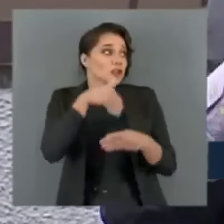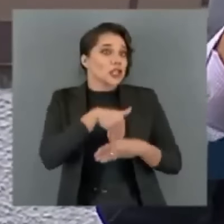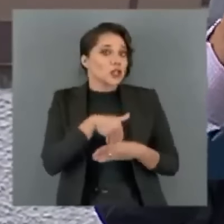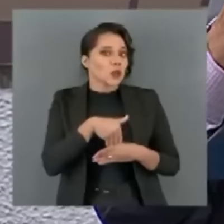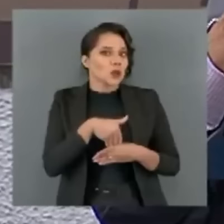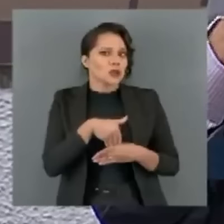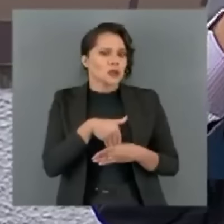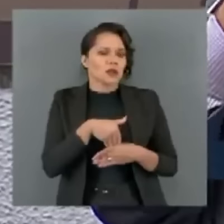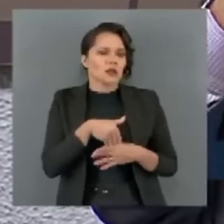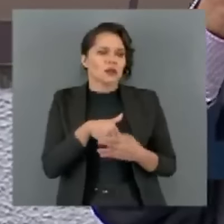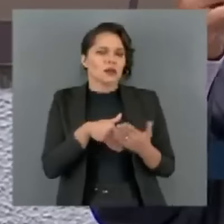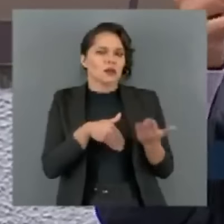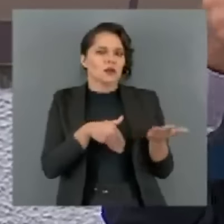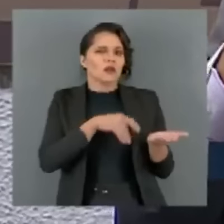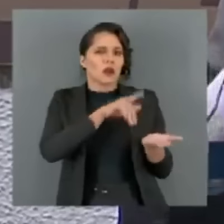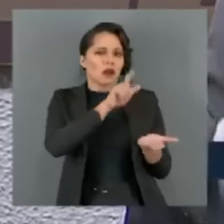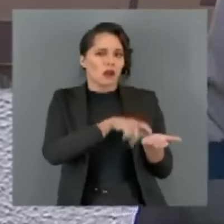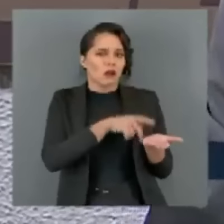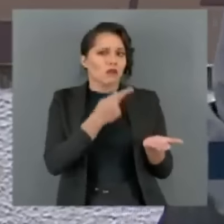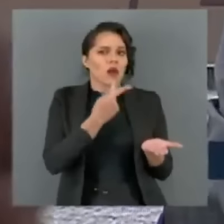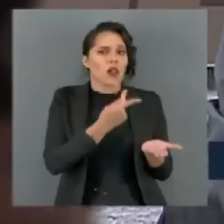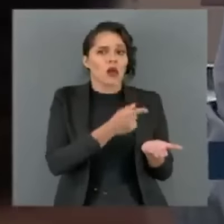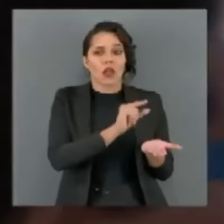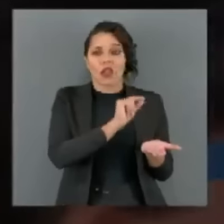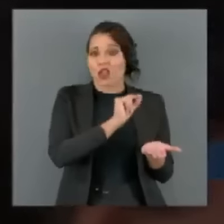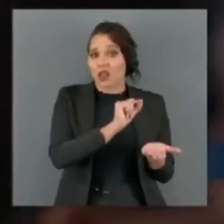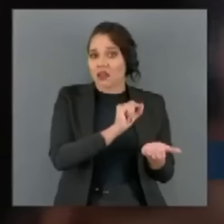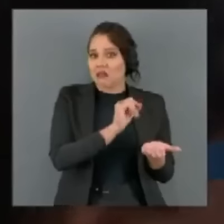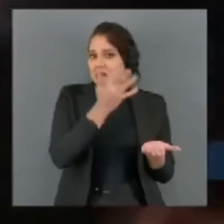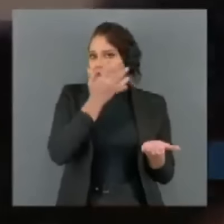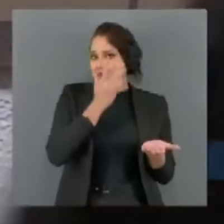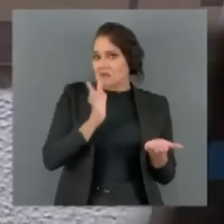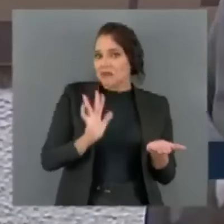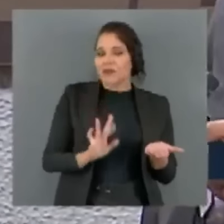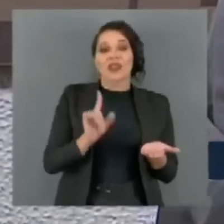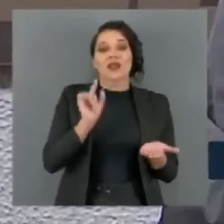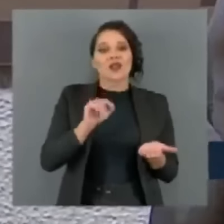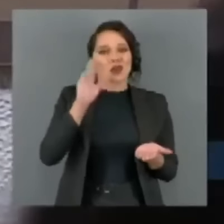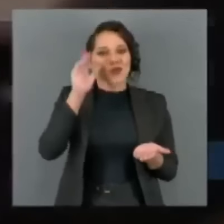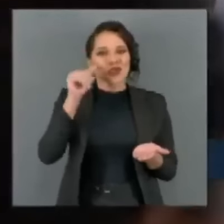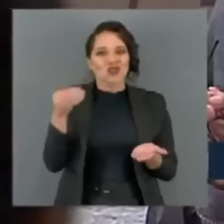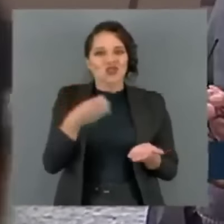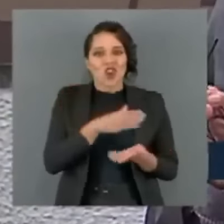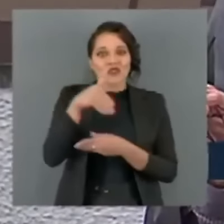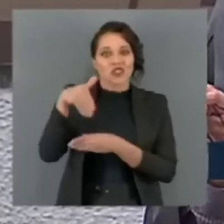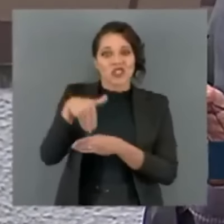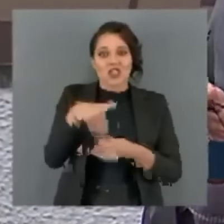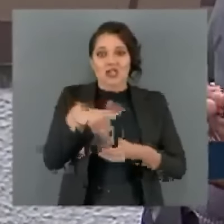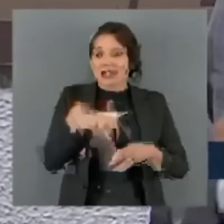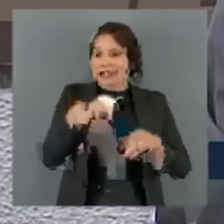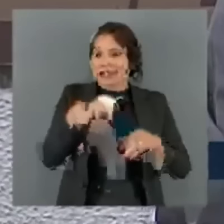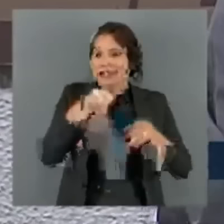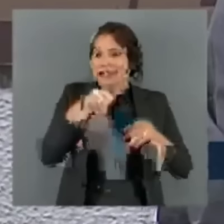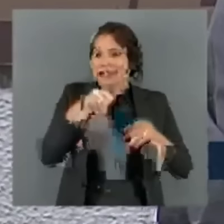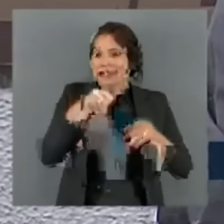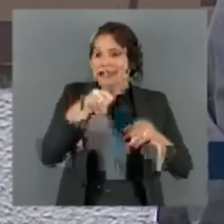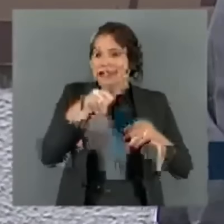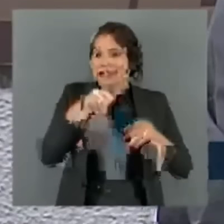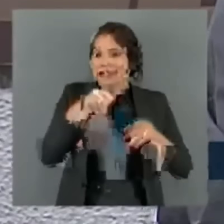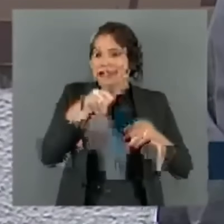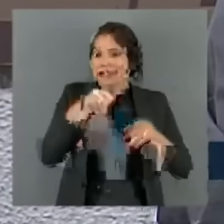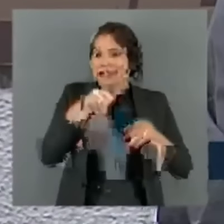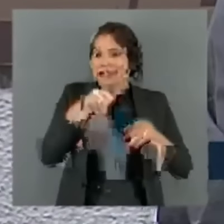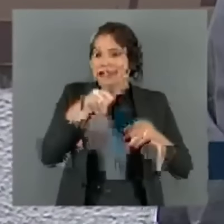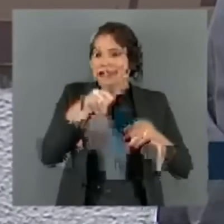eu acho que, digamos, o que é curioso de novas eleições é que tanto um quanto o outro podia aceitar facilmente, né? Vocês ganharam.